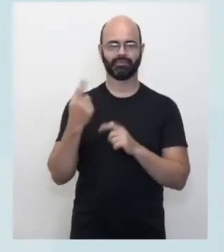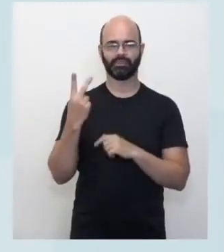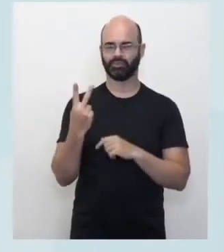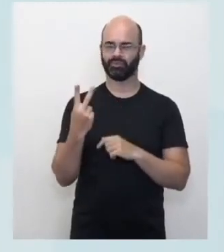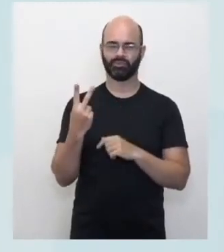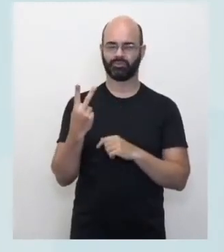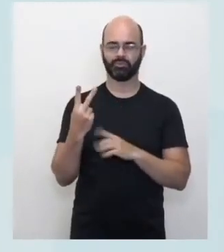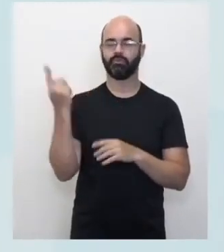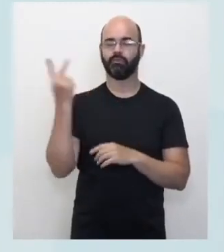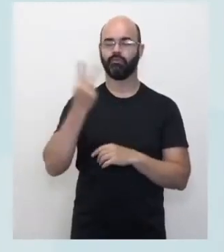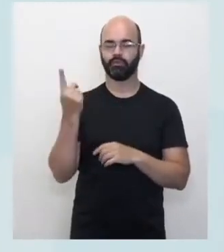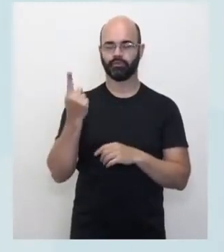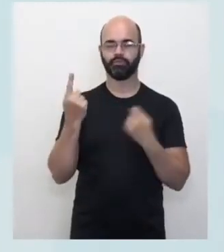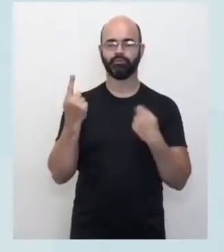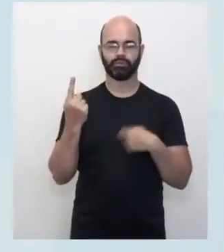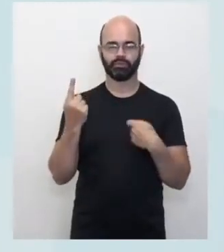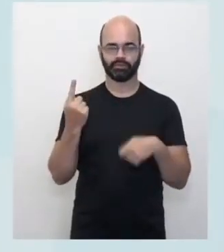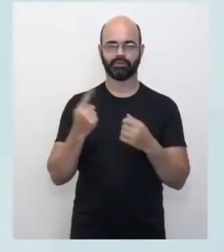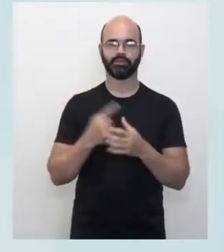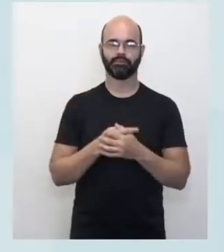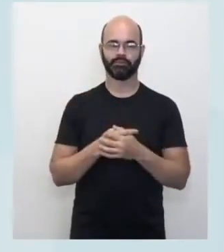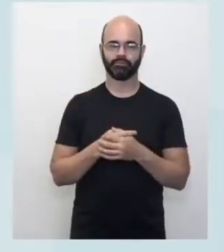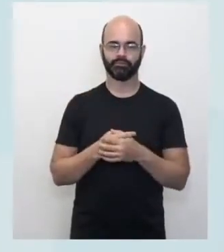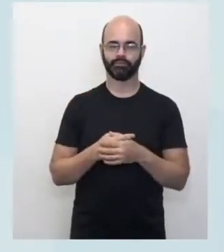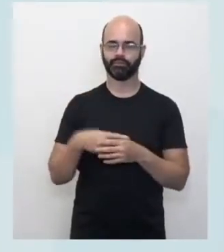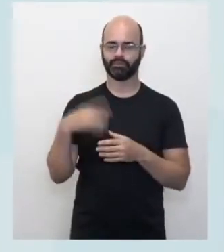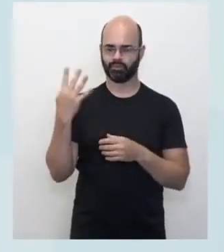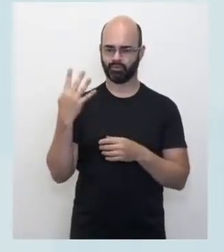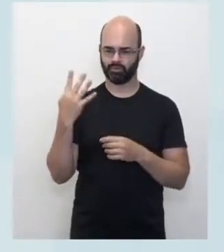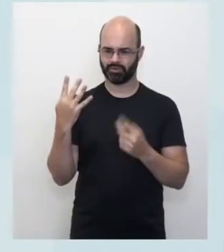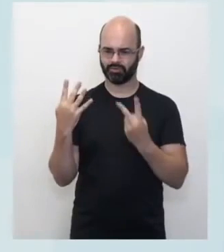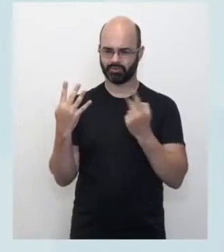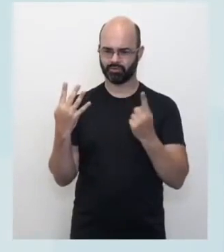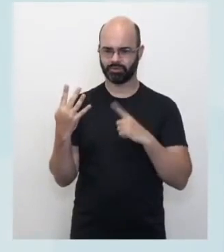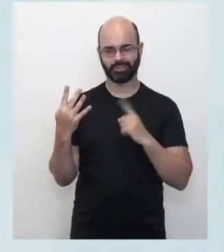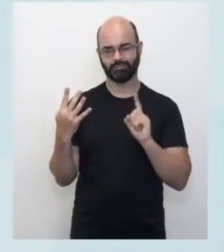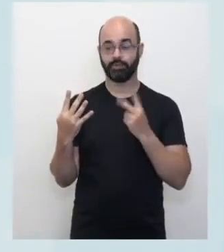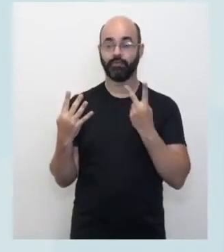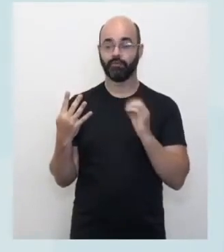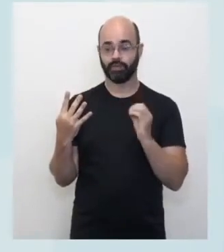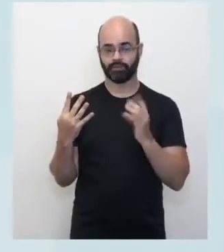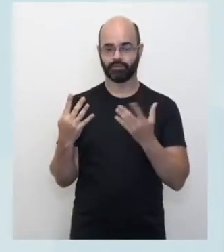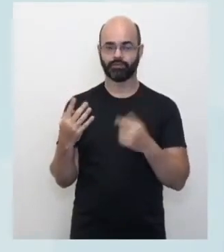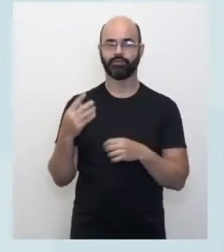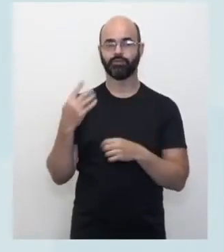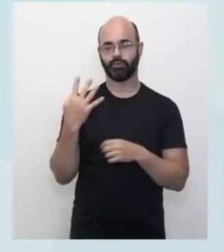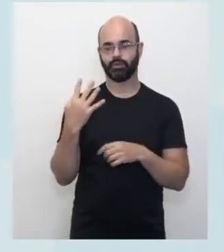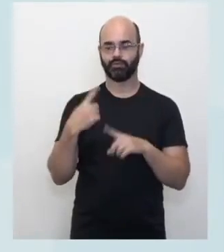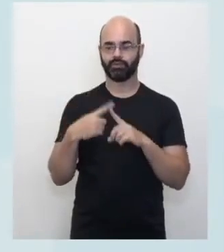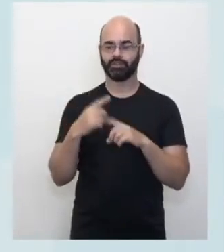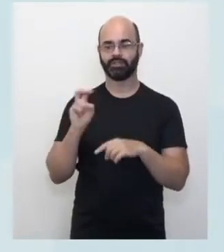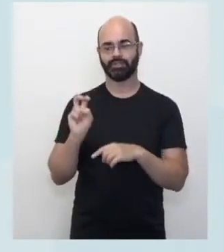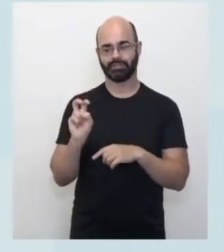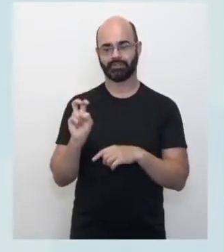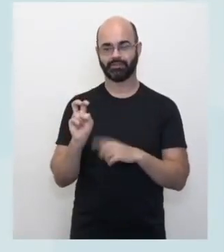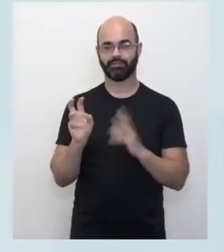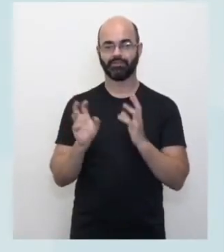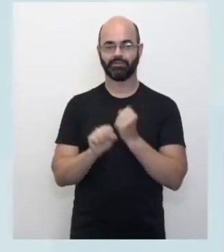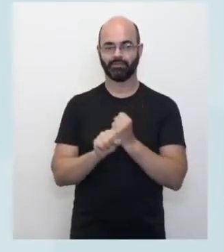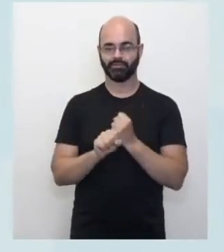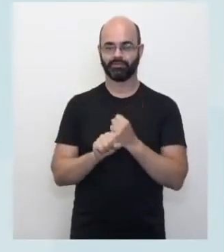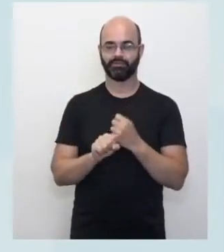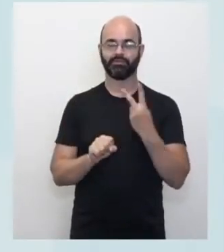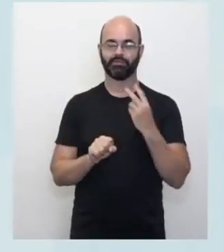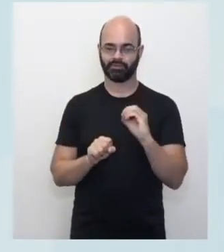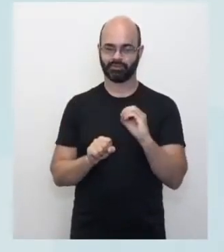vou pegar o 21. Tabuada do 4 tem 21? Tem 20. 4 vezes 5 dá